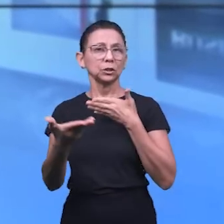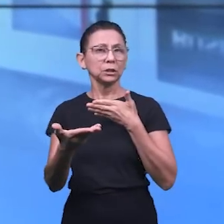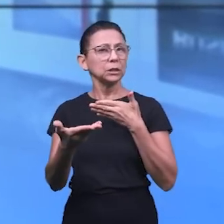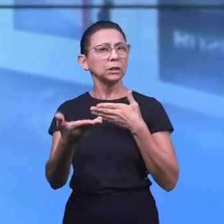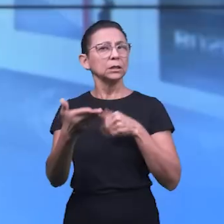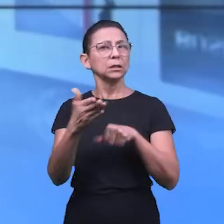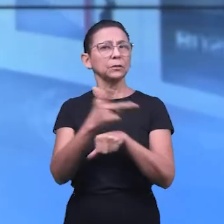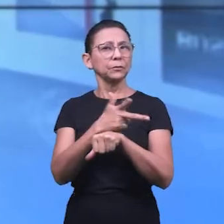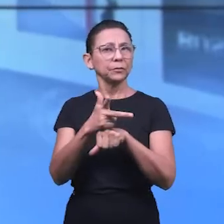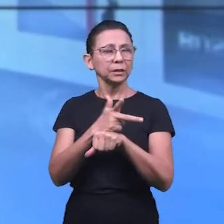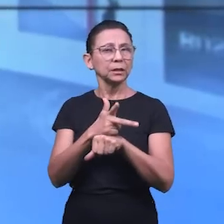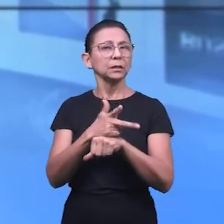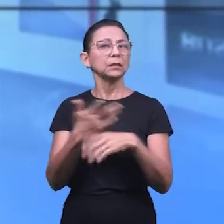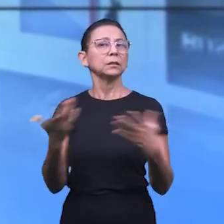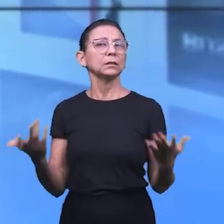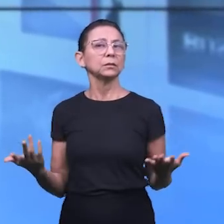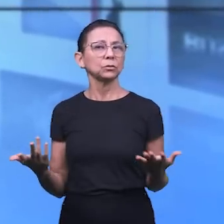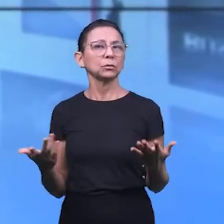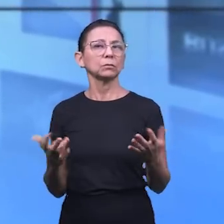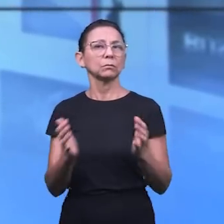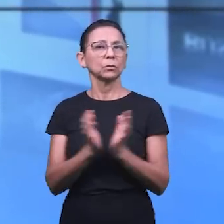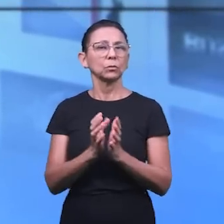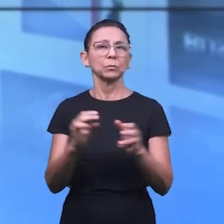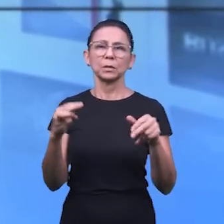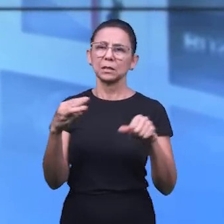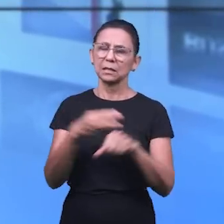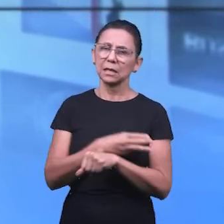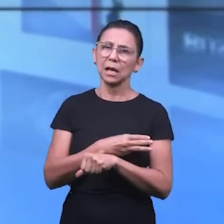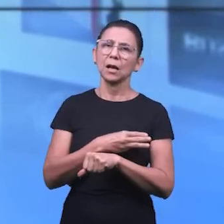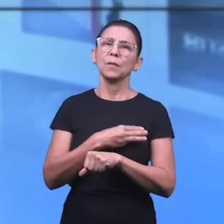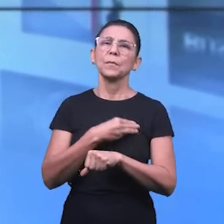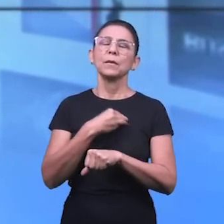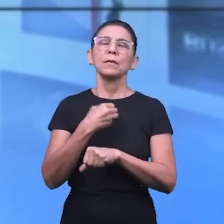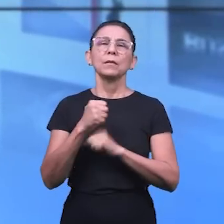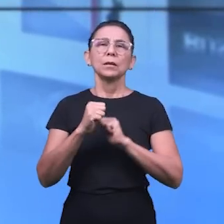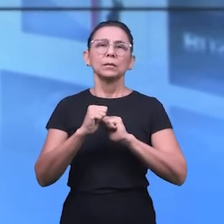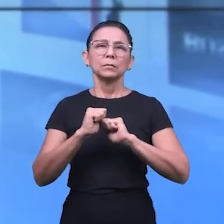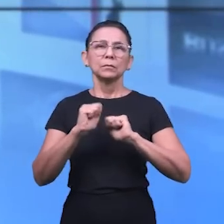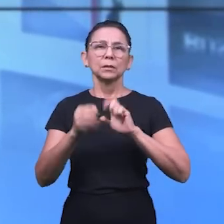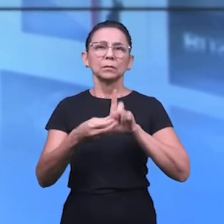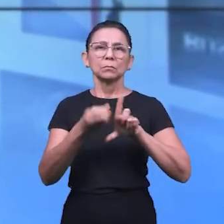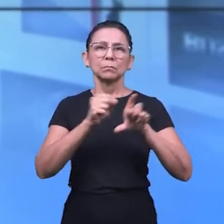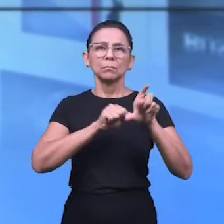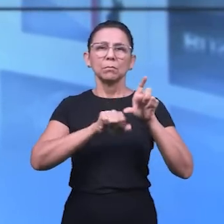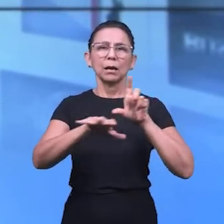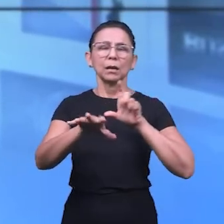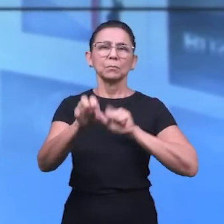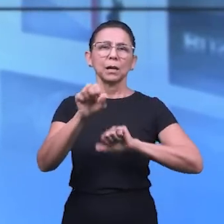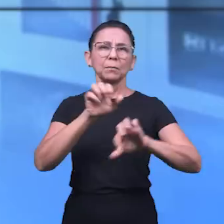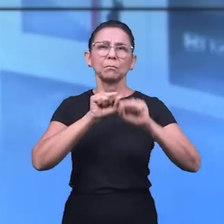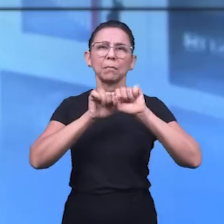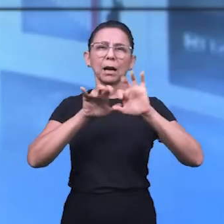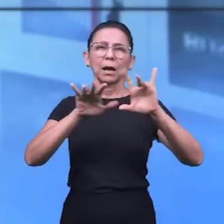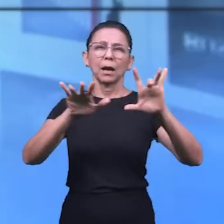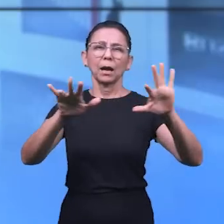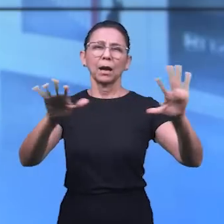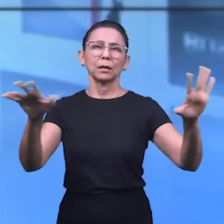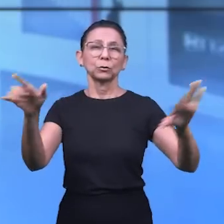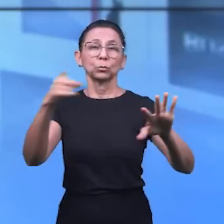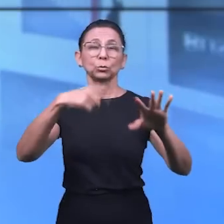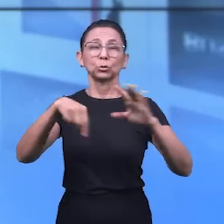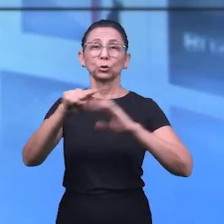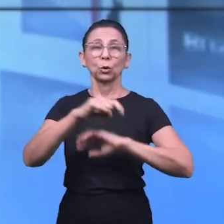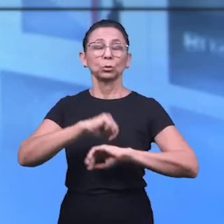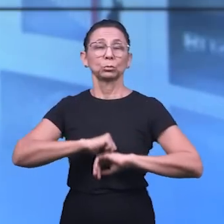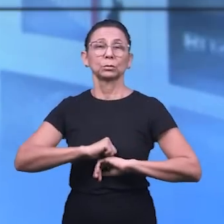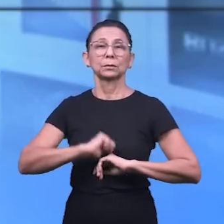vídeo, compartilhe aqui o Manaim News aí nos grupos do WhatsApp, para sua família, para os grupos do seu trabalho, da sua escola, faculdade. Compartilha